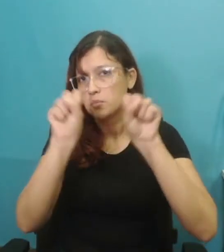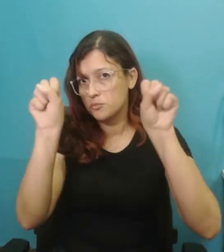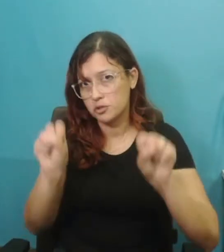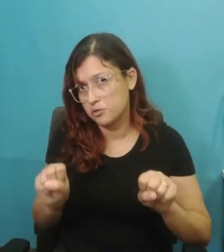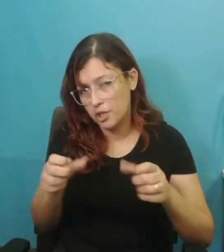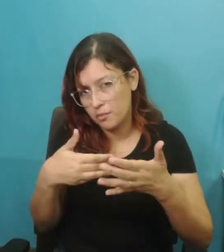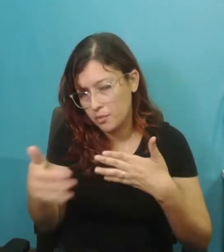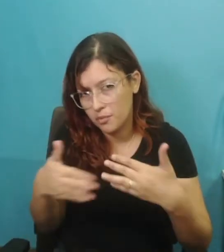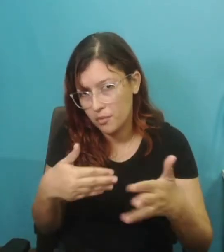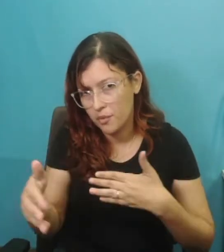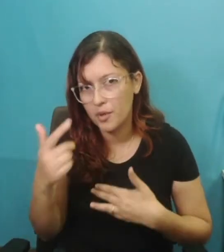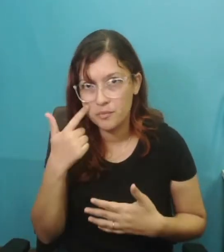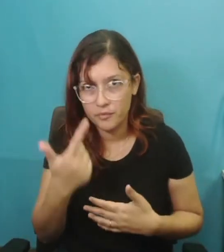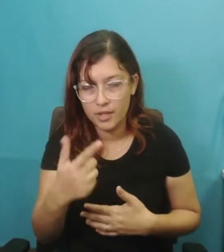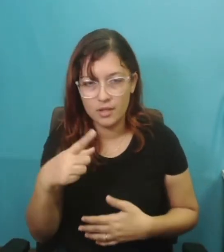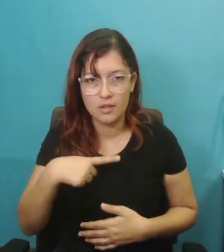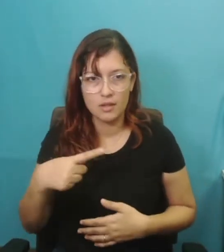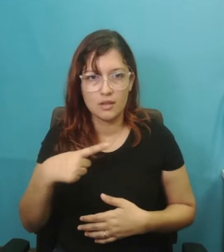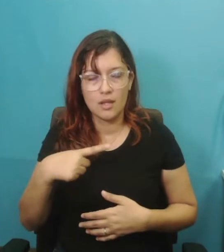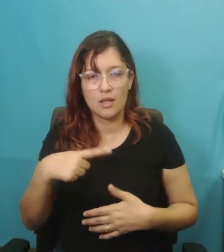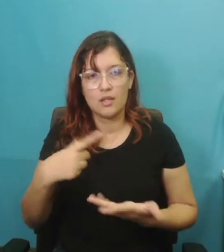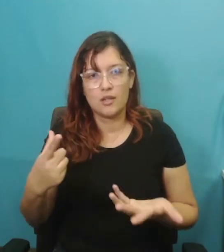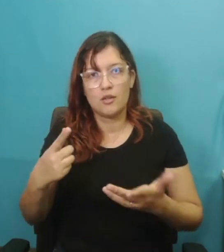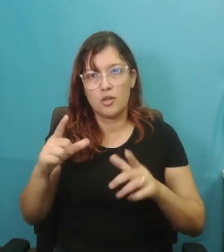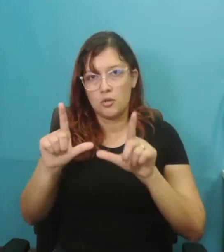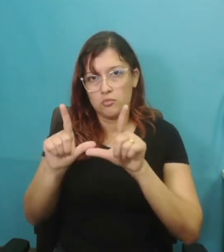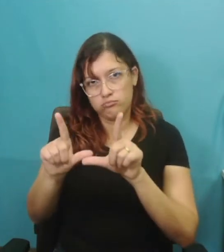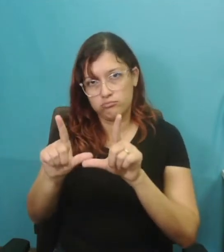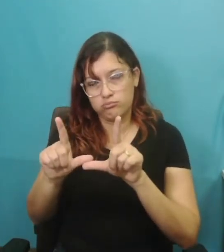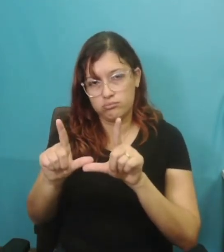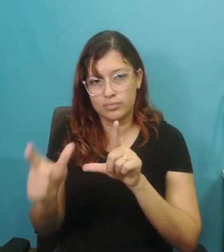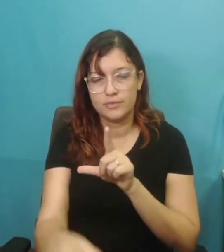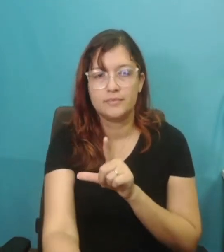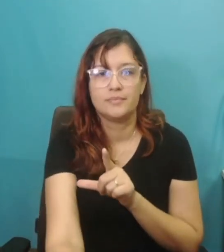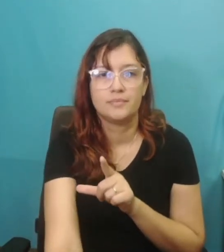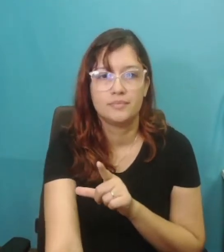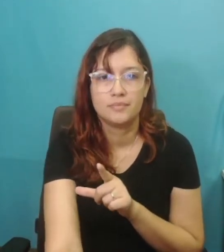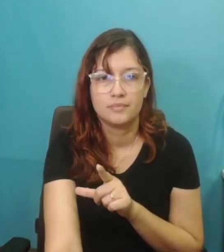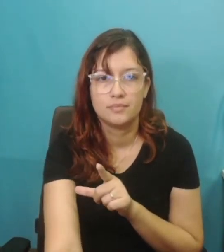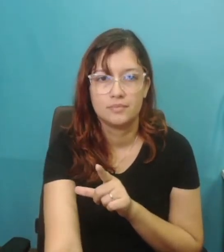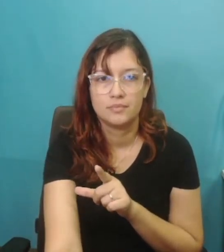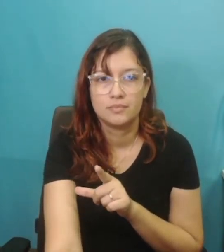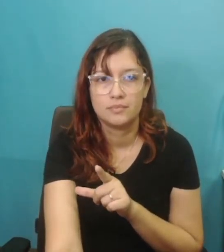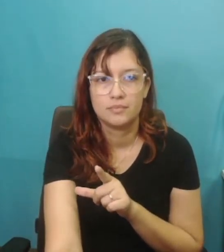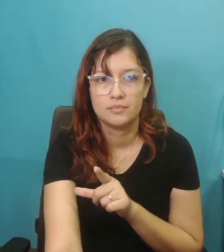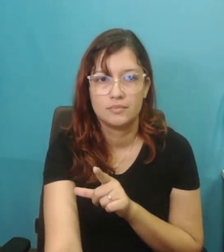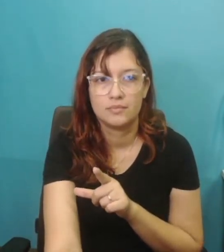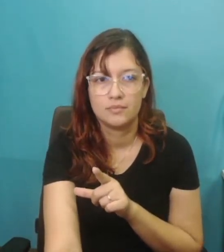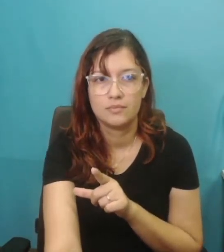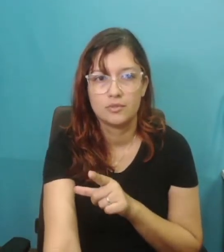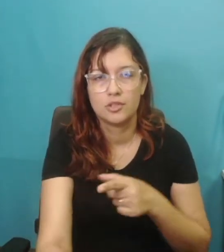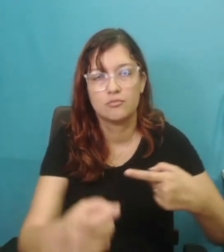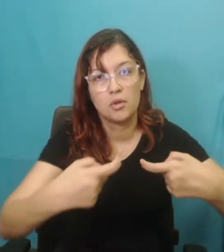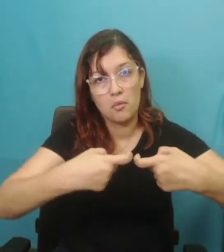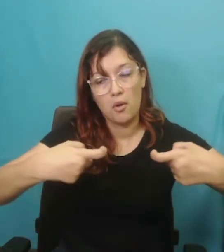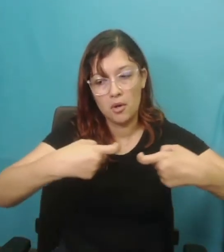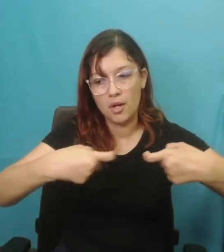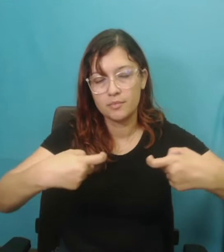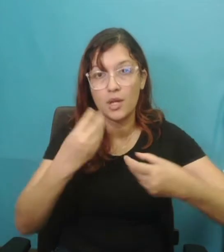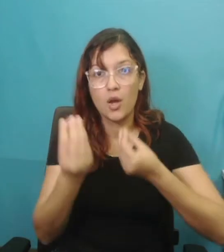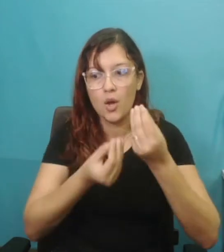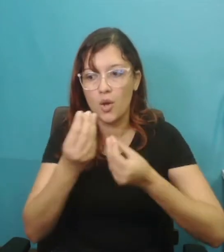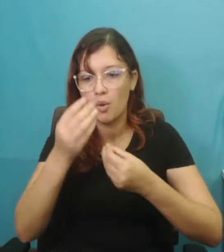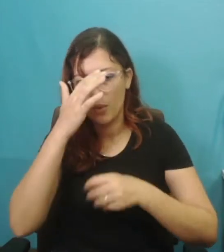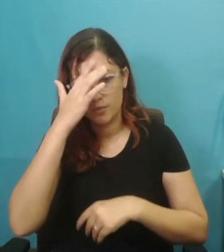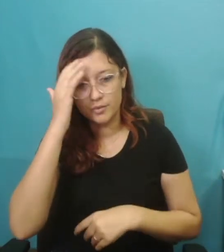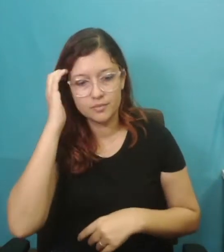Mas num sistema qualquer, como a gente pode observar aí no desenho, temos um objeto e uma